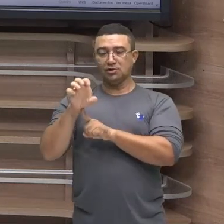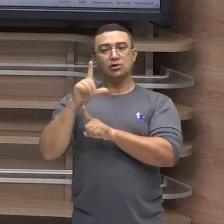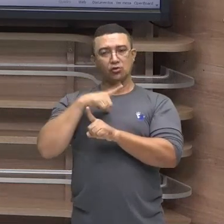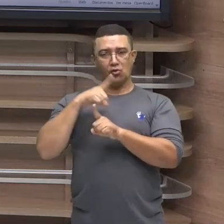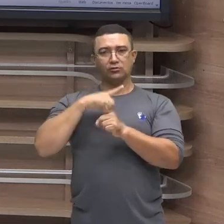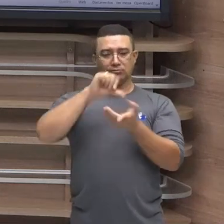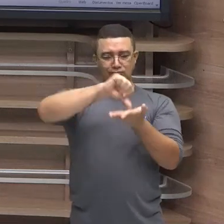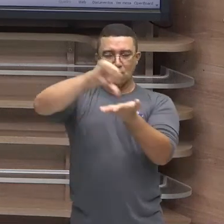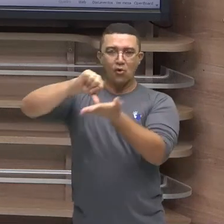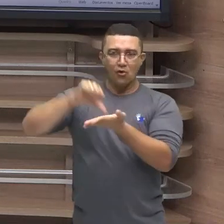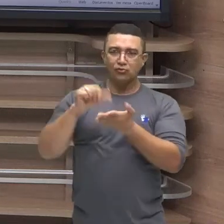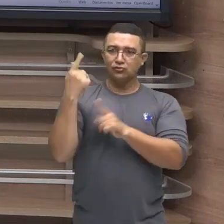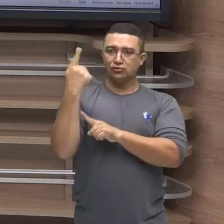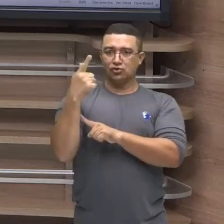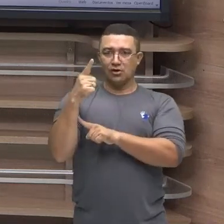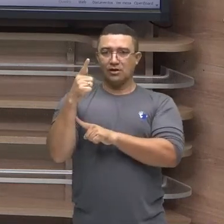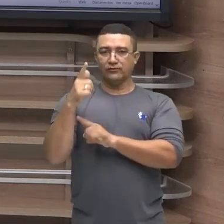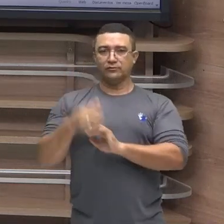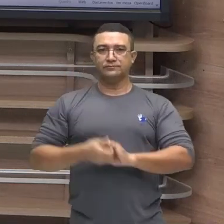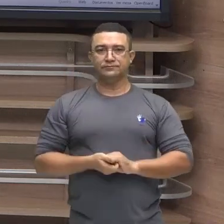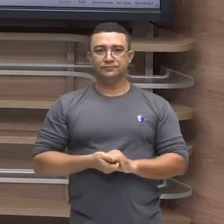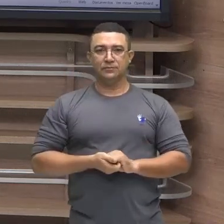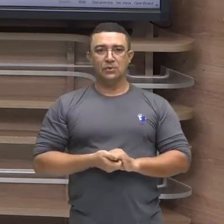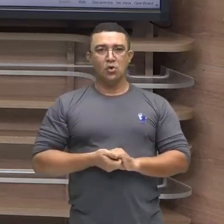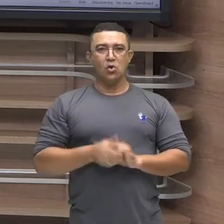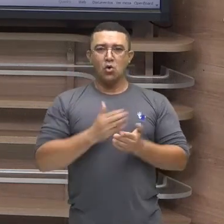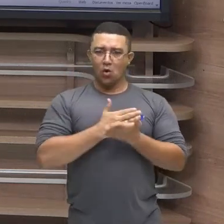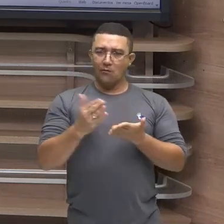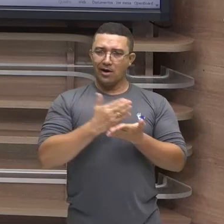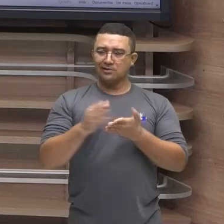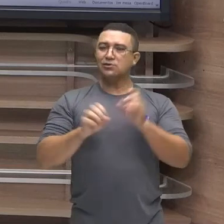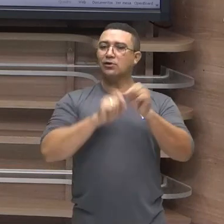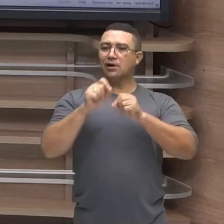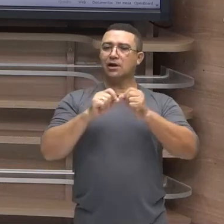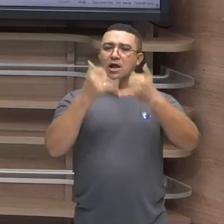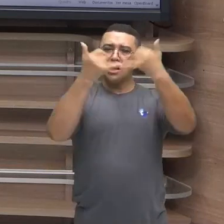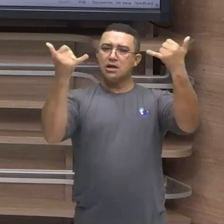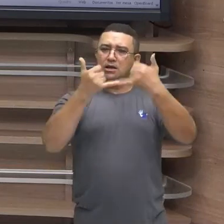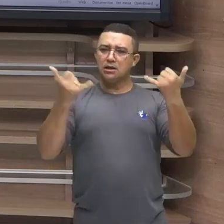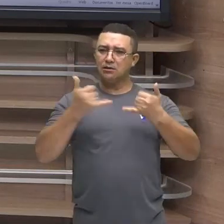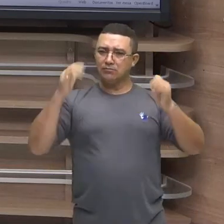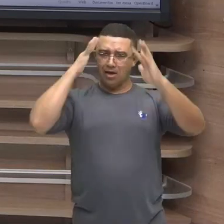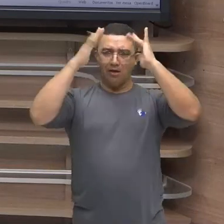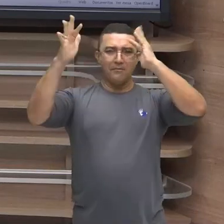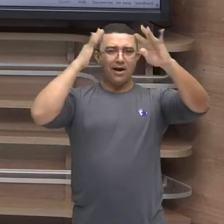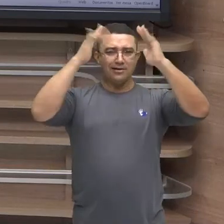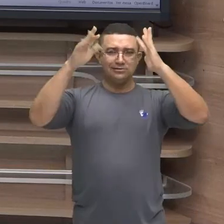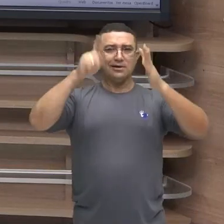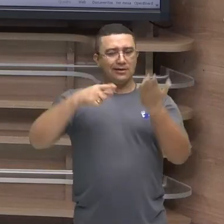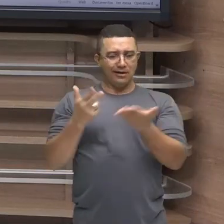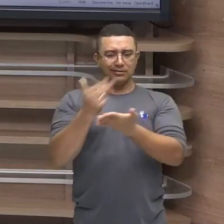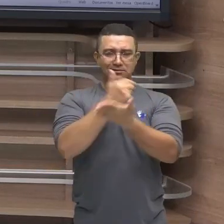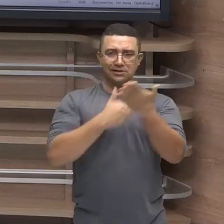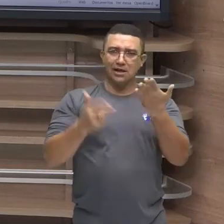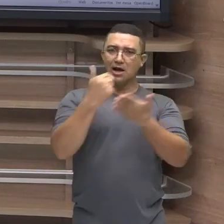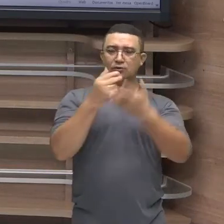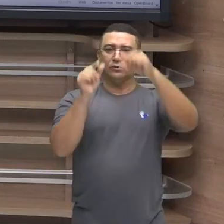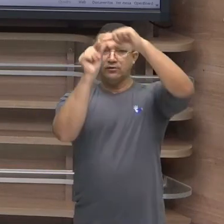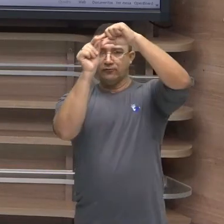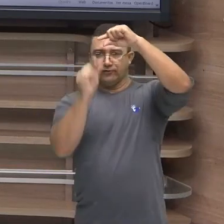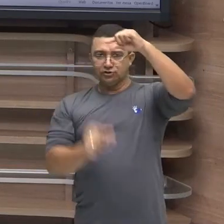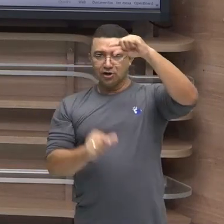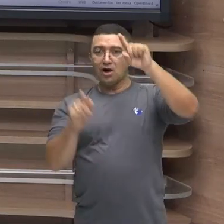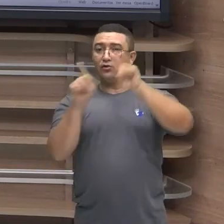vão se basear nisso, a partir dessas linhas imaginárias que são traçadas tanto no sentido